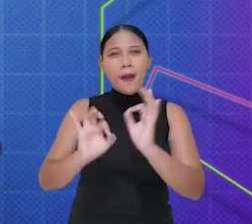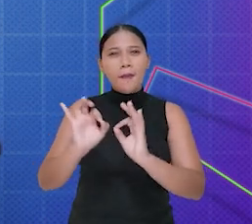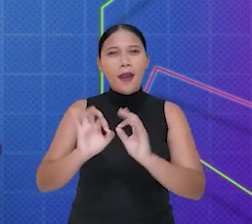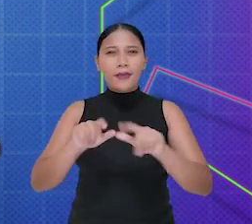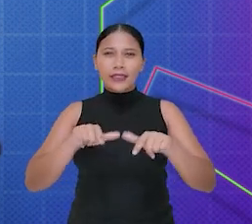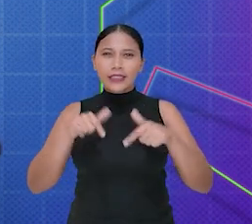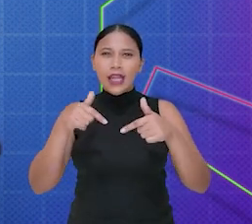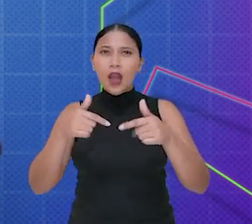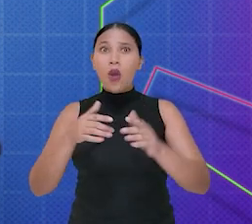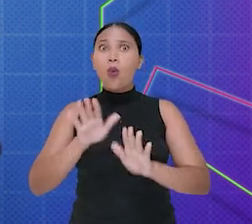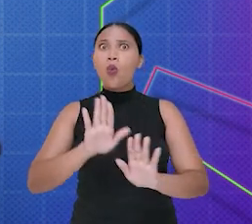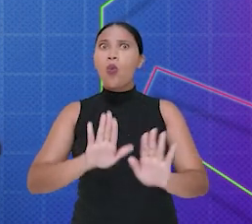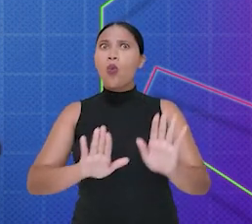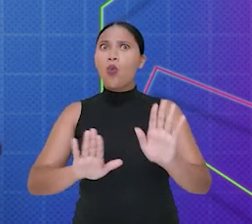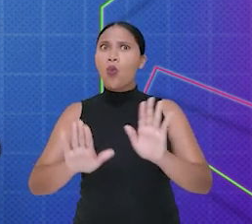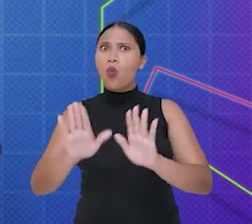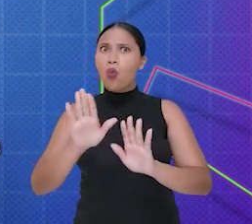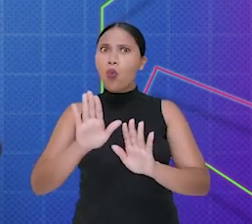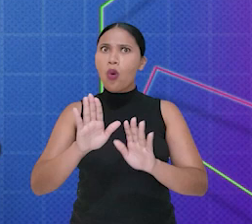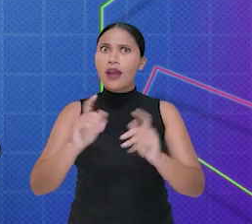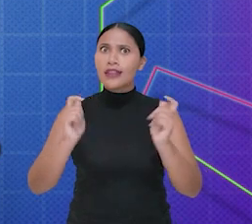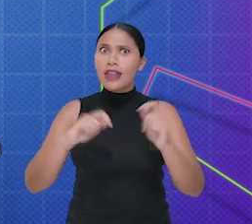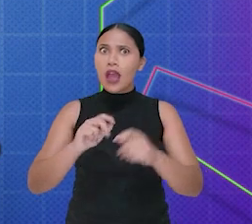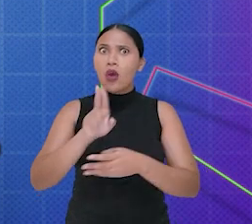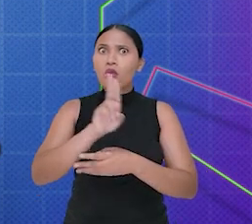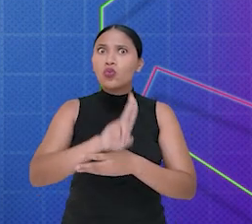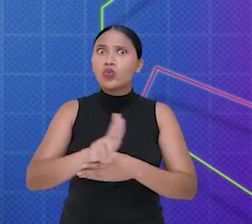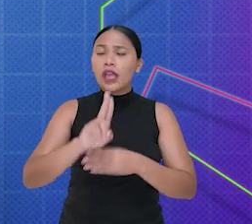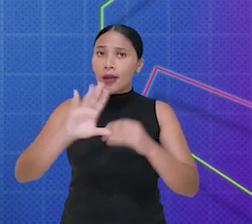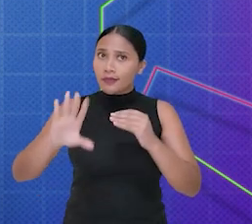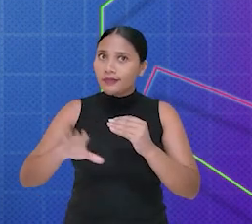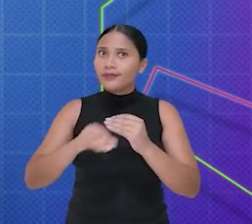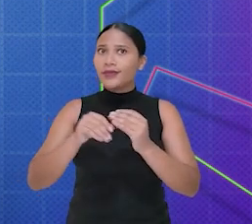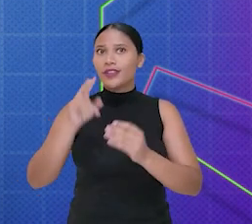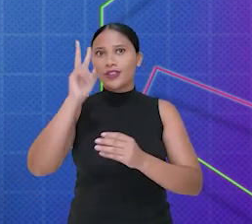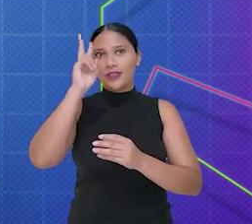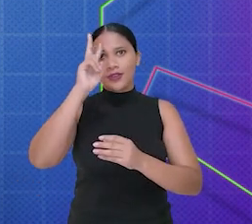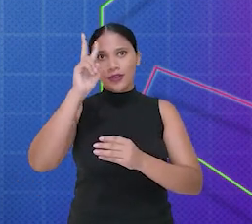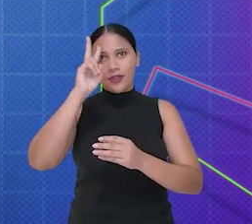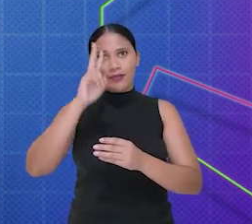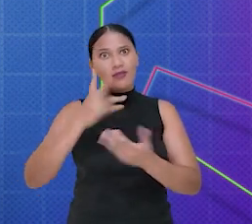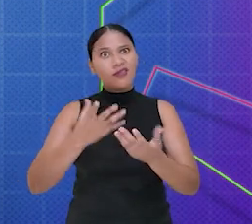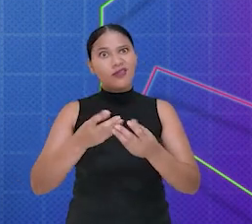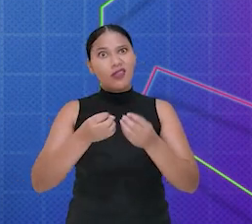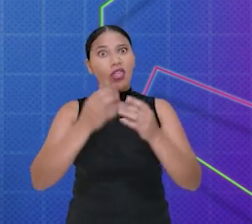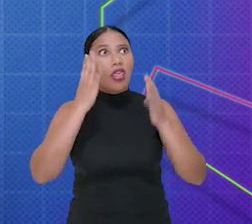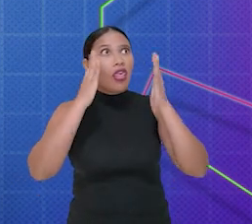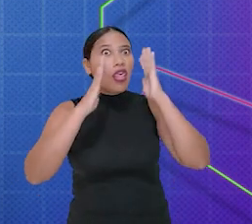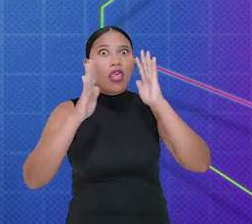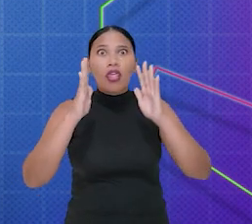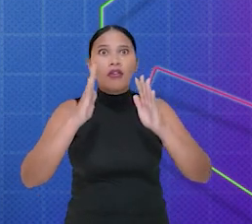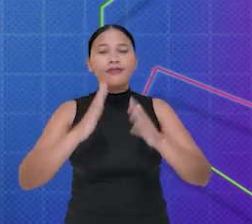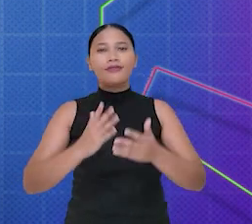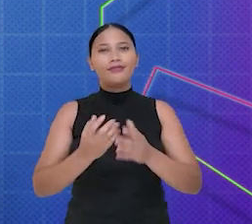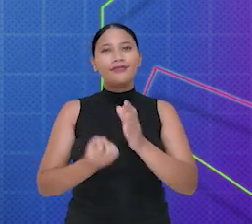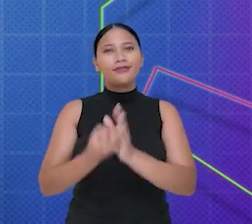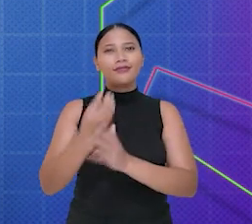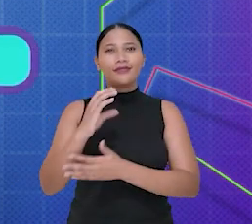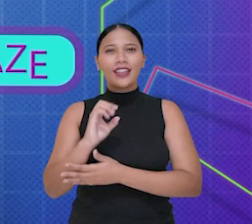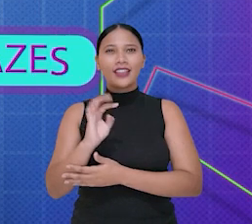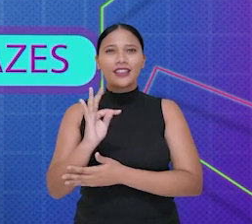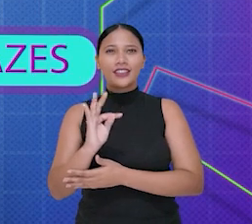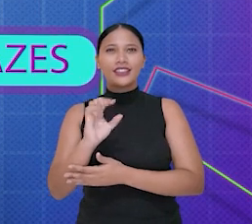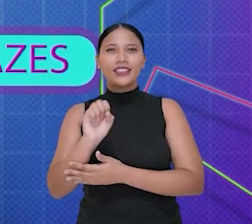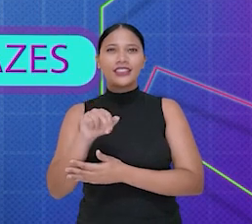sejam planejadas e executadas com cuidado, para que possam ser usadas para complementar a história e a jogabilidade e não distraí-las. Para